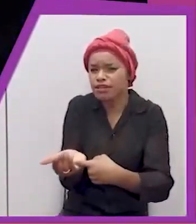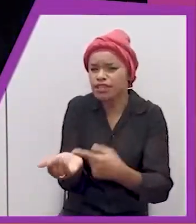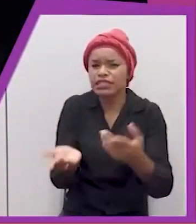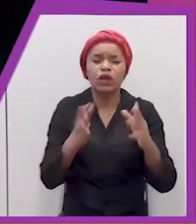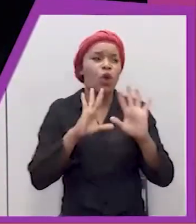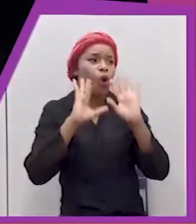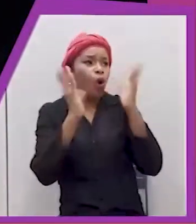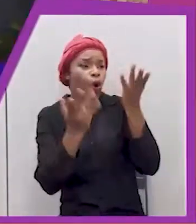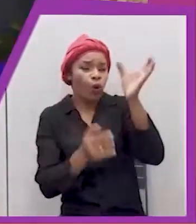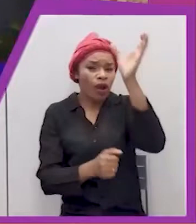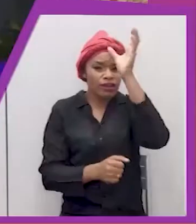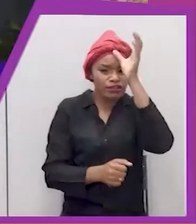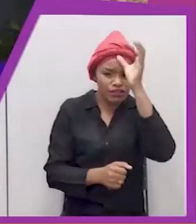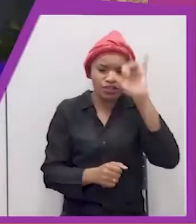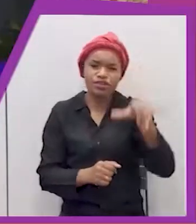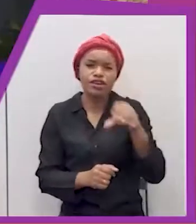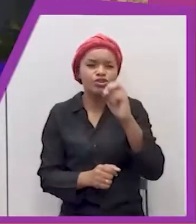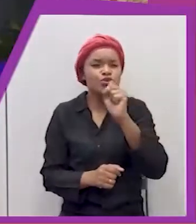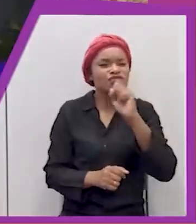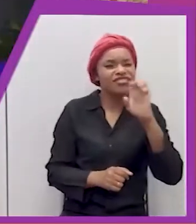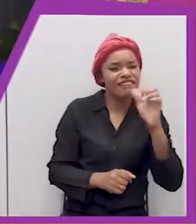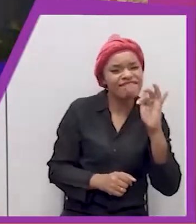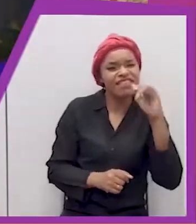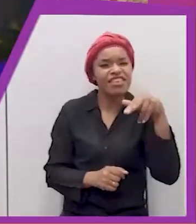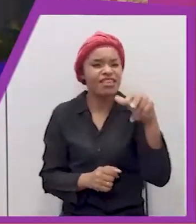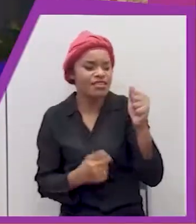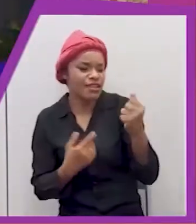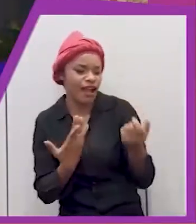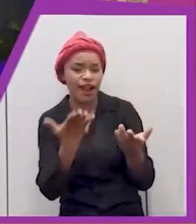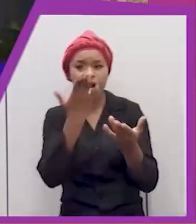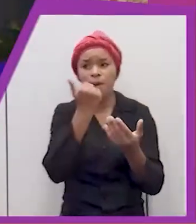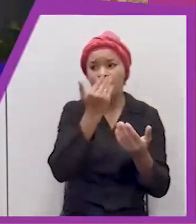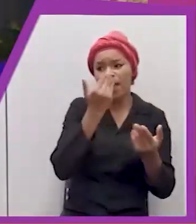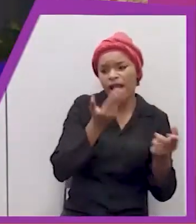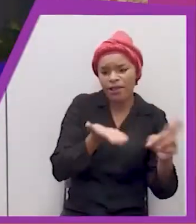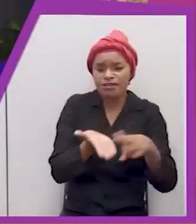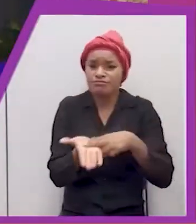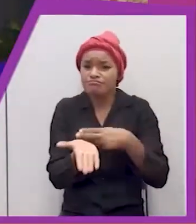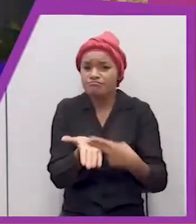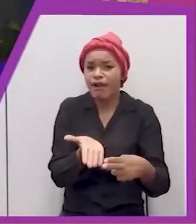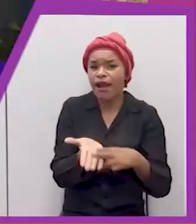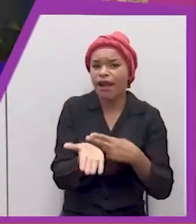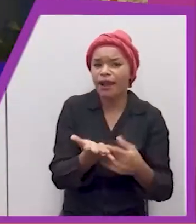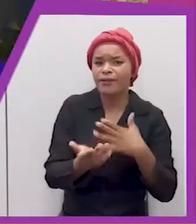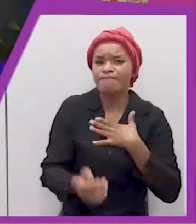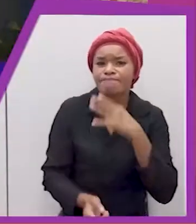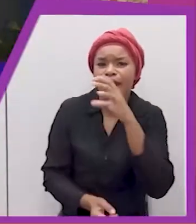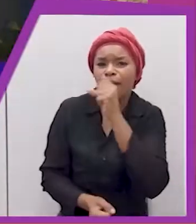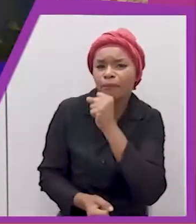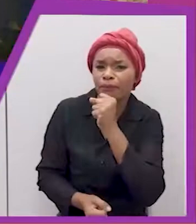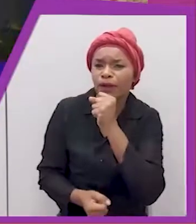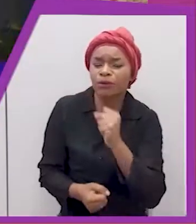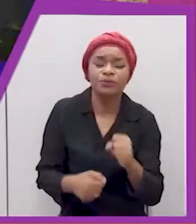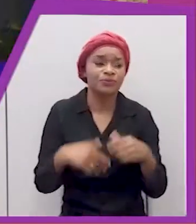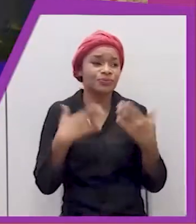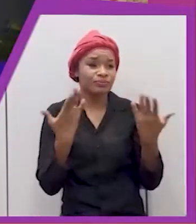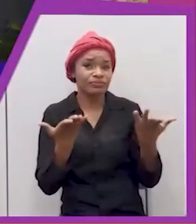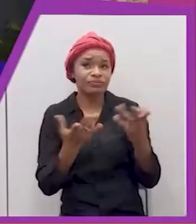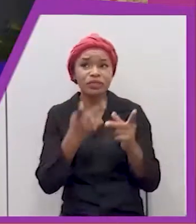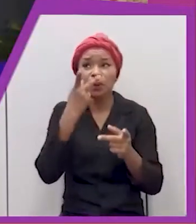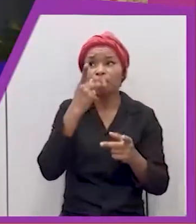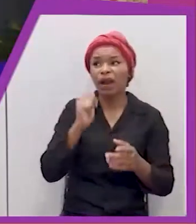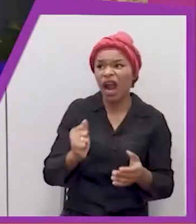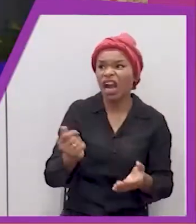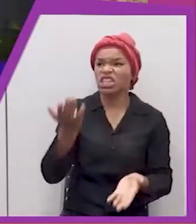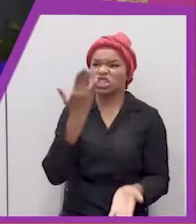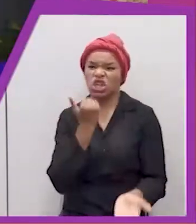a Larissa para comer com linguiça ou a tia Josefina